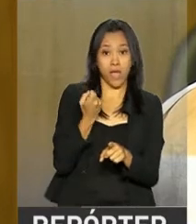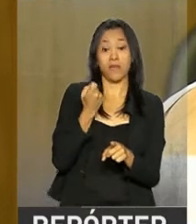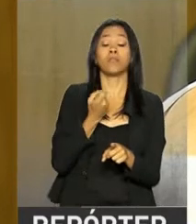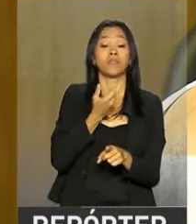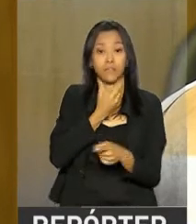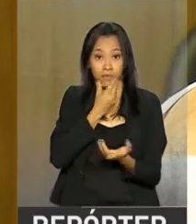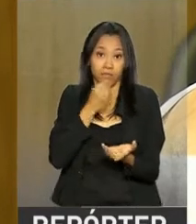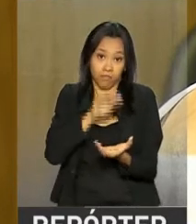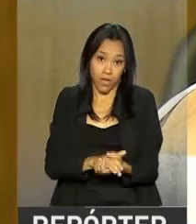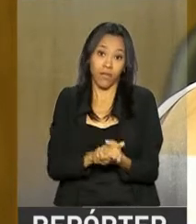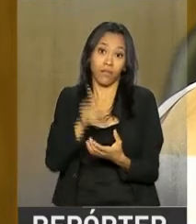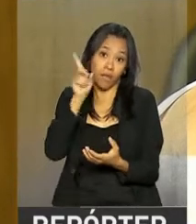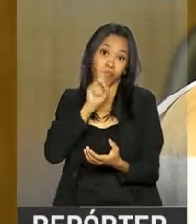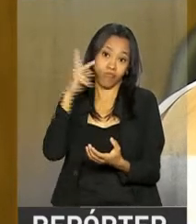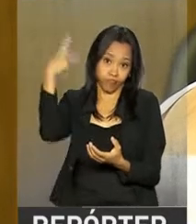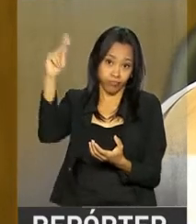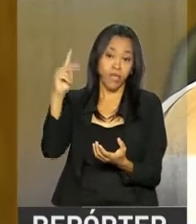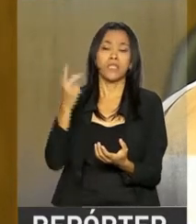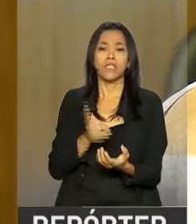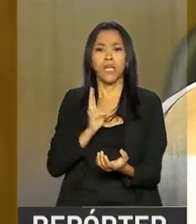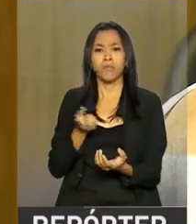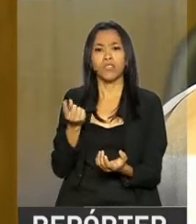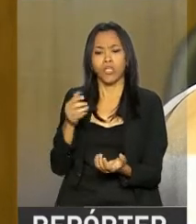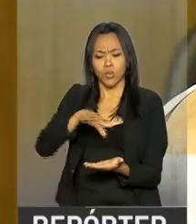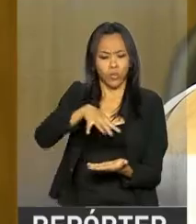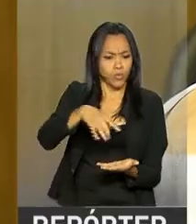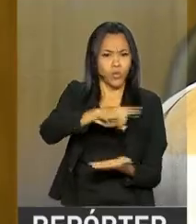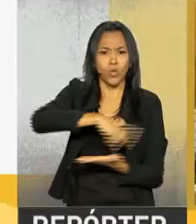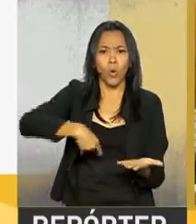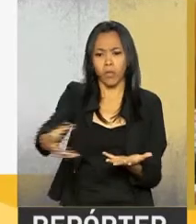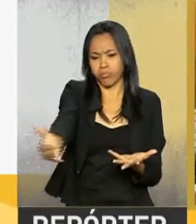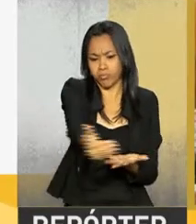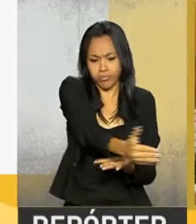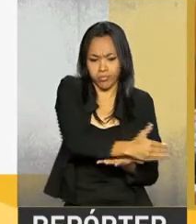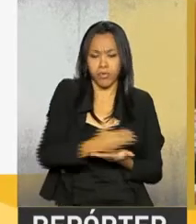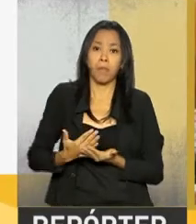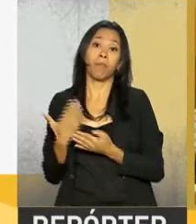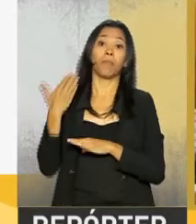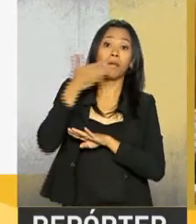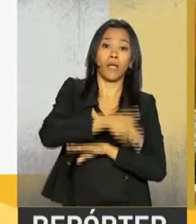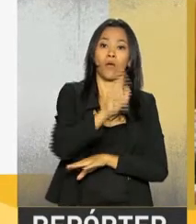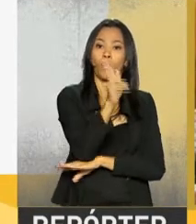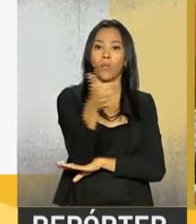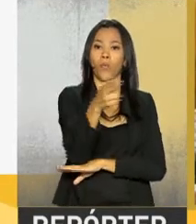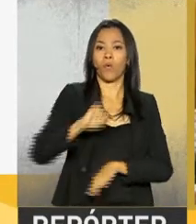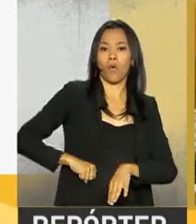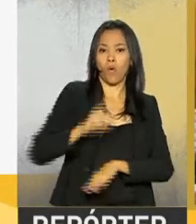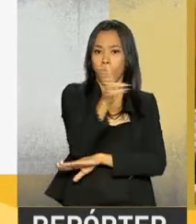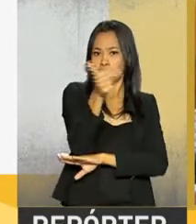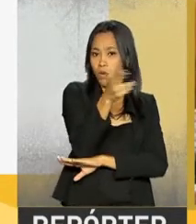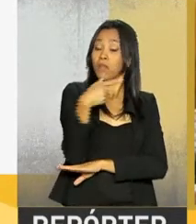americano sempre passar um bom tempo juntando os documentos para ir ao consulado ela acredita que com a facilidade do bis